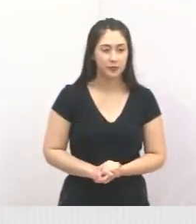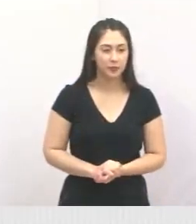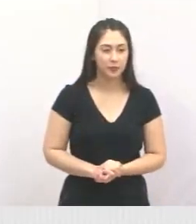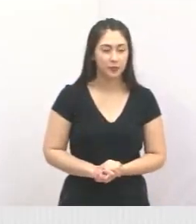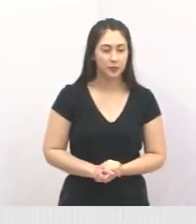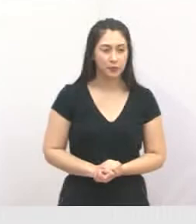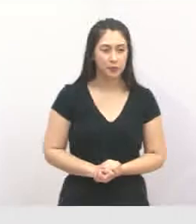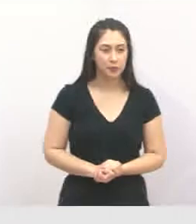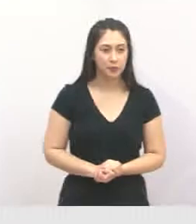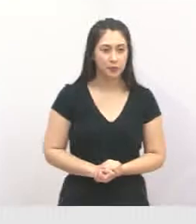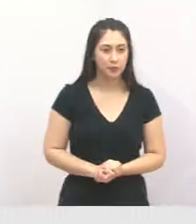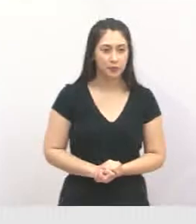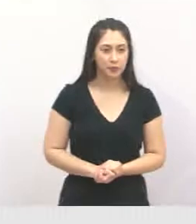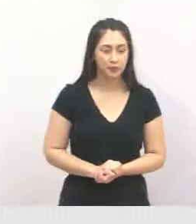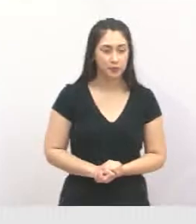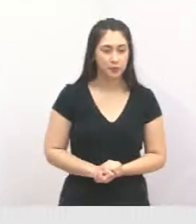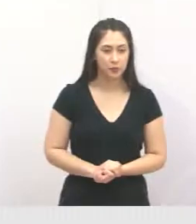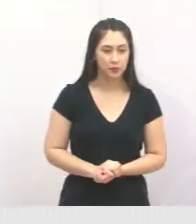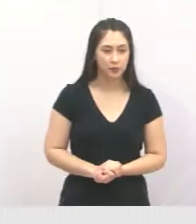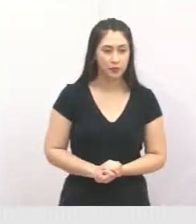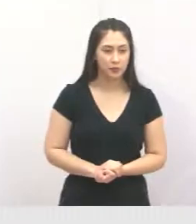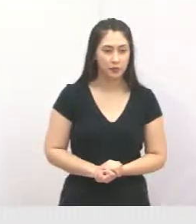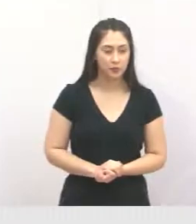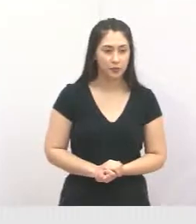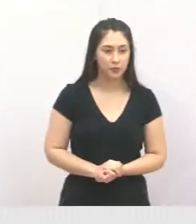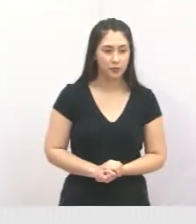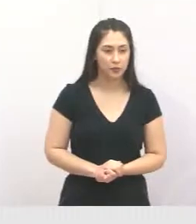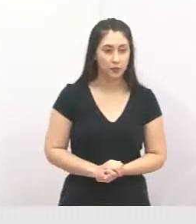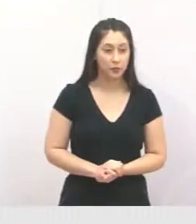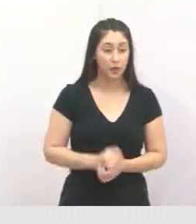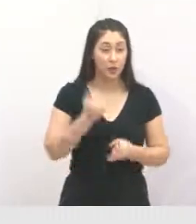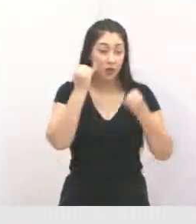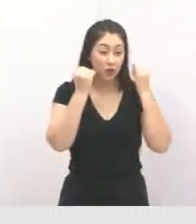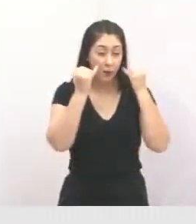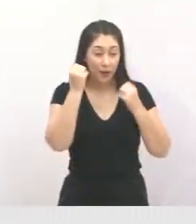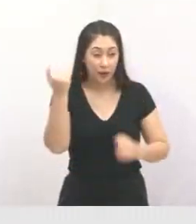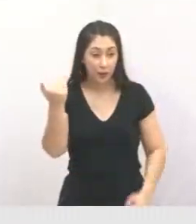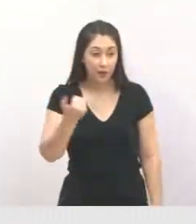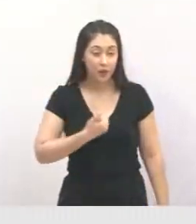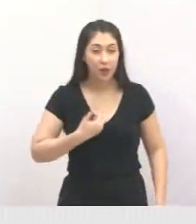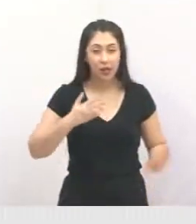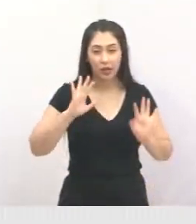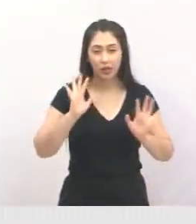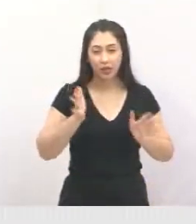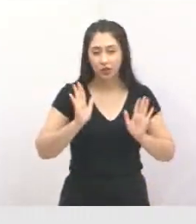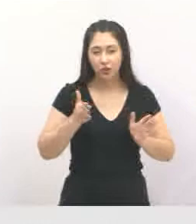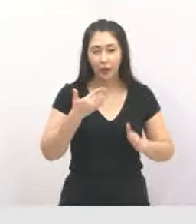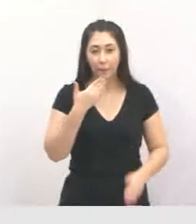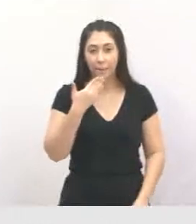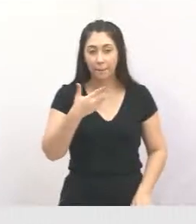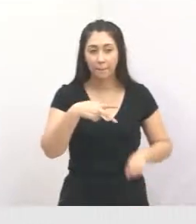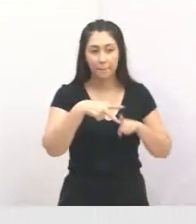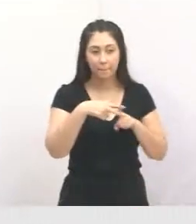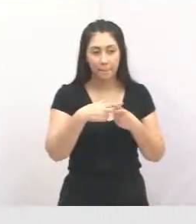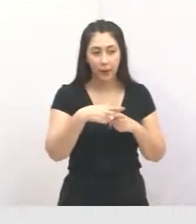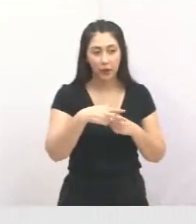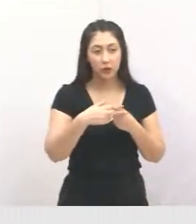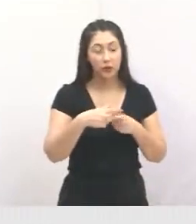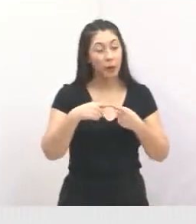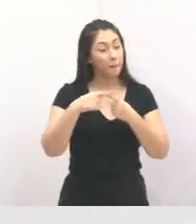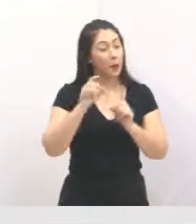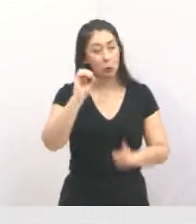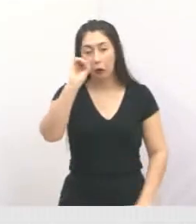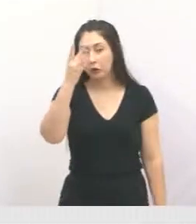Tem ali uma pequena sinalização, porém, a informação que eu tive é que já pediram essa manutenção e ela não